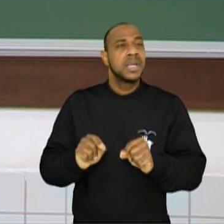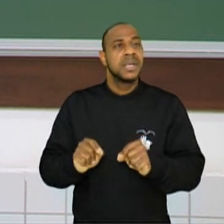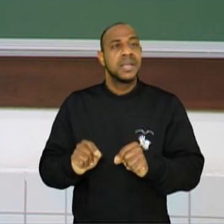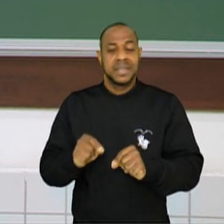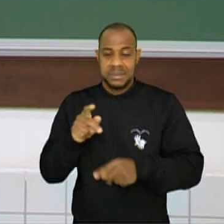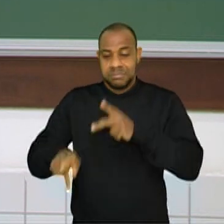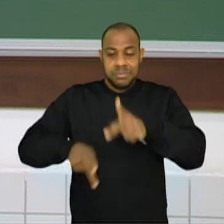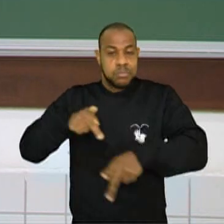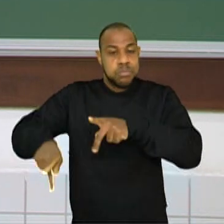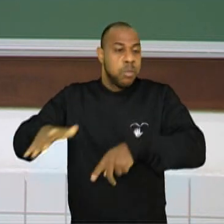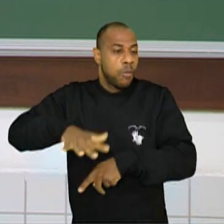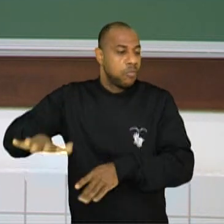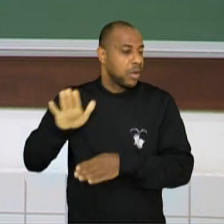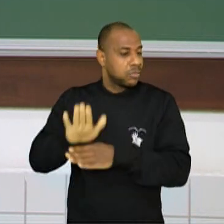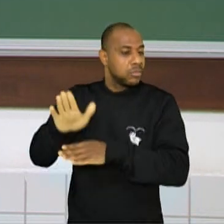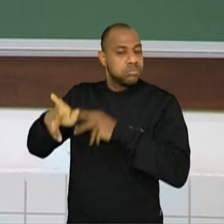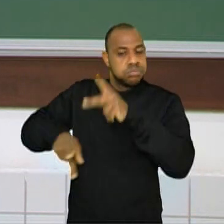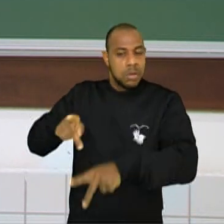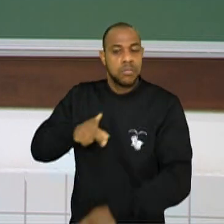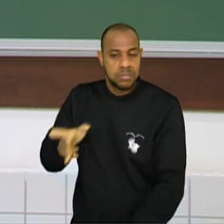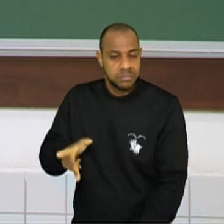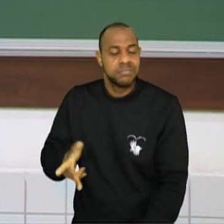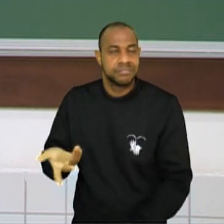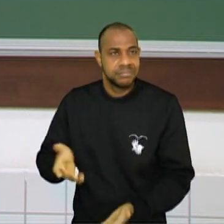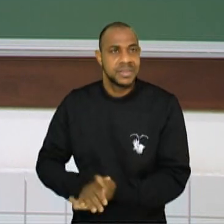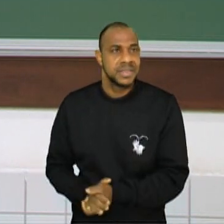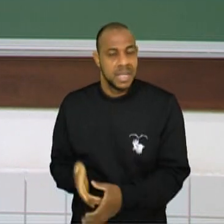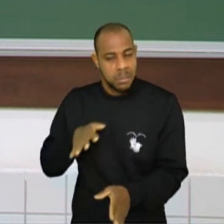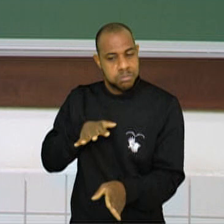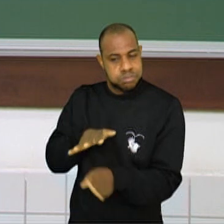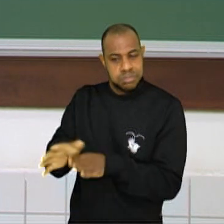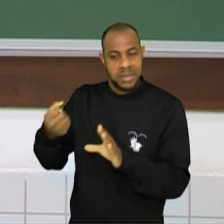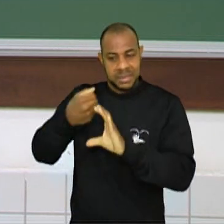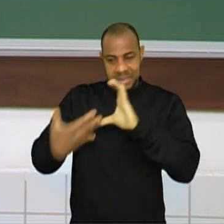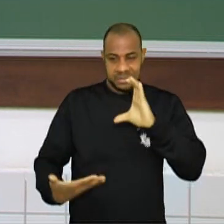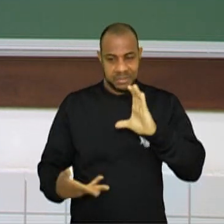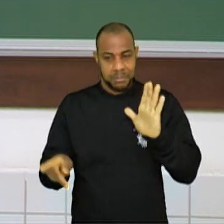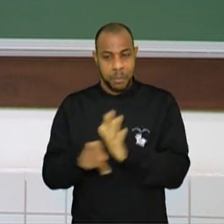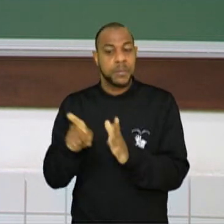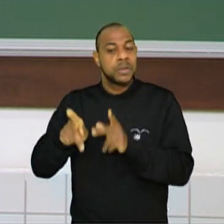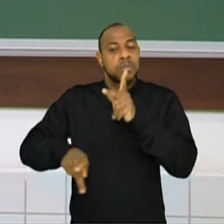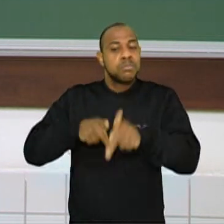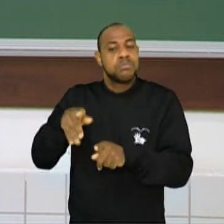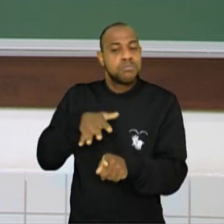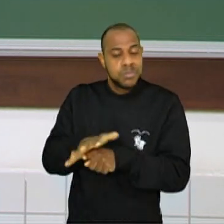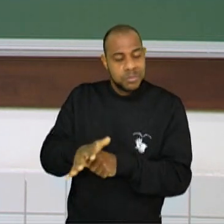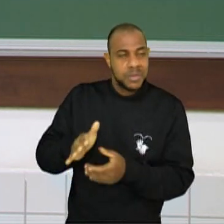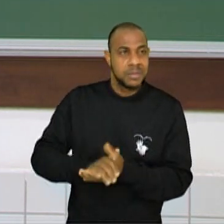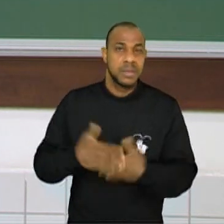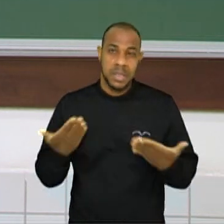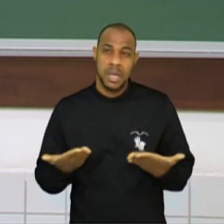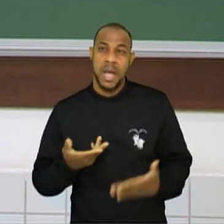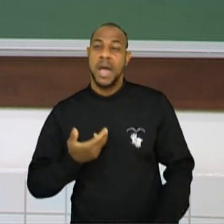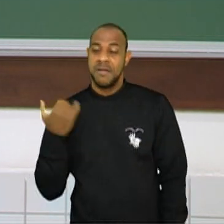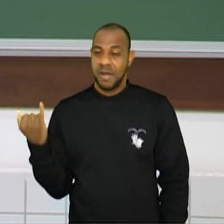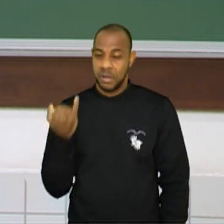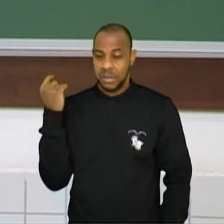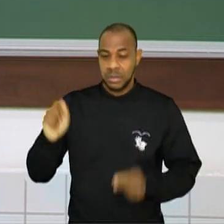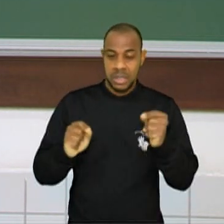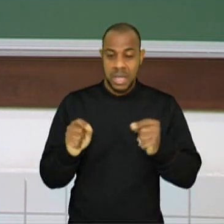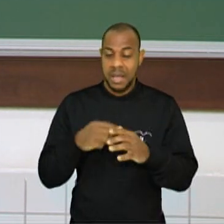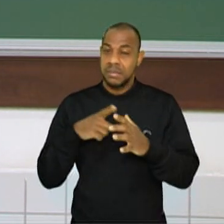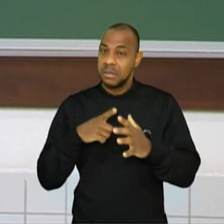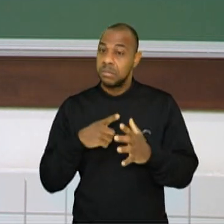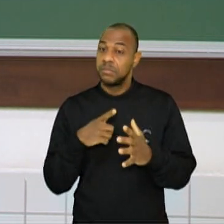das ruas. Sim, essa é uma característica do populismo. Em termos estruturais, valorizavam as grandes